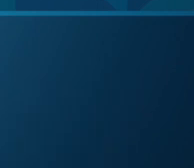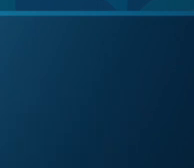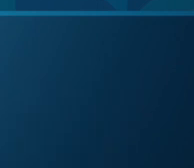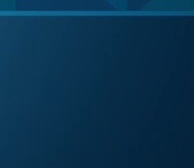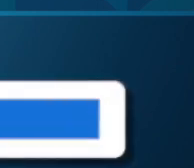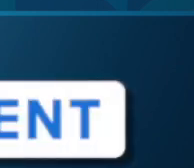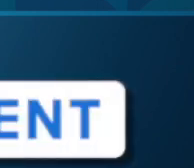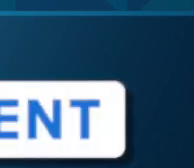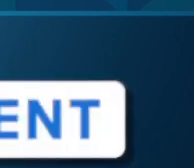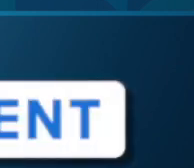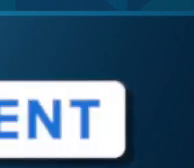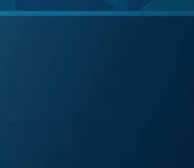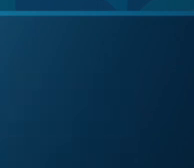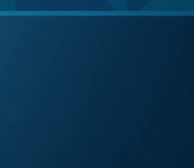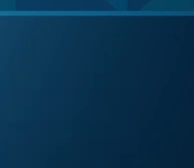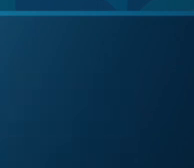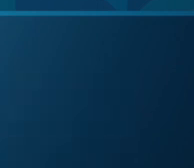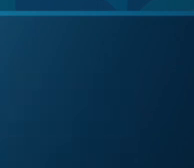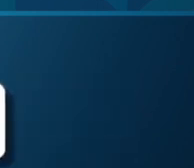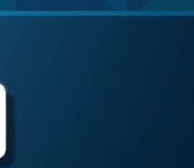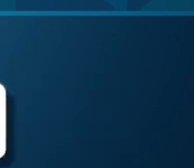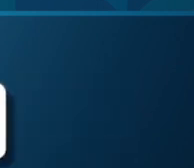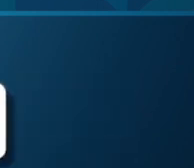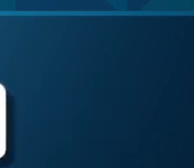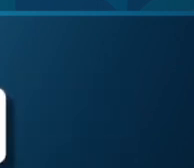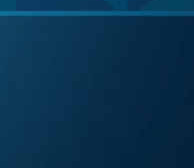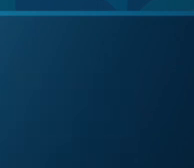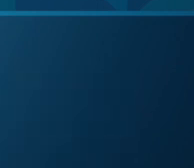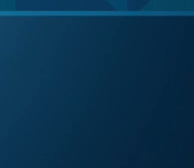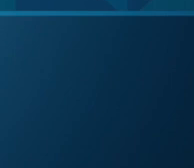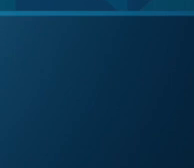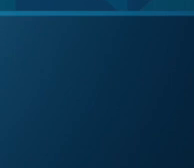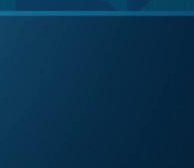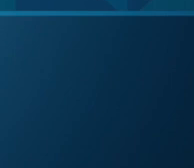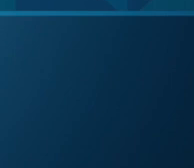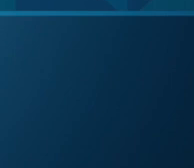notificação. Fó comentário, não faz tutang, pa mídia social, Siraceluk.